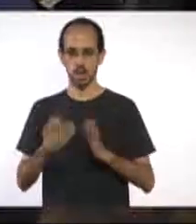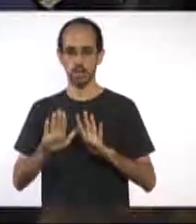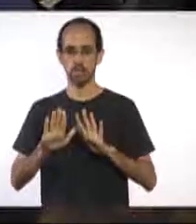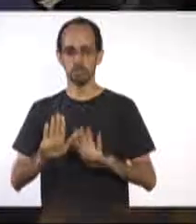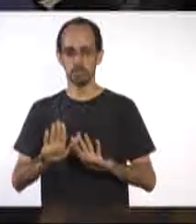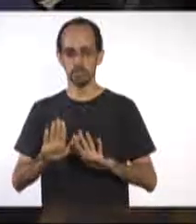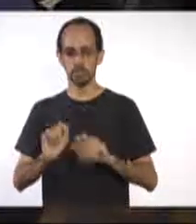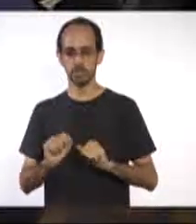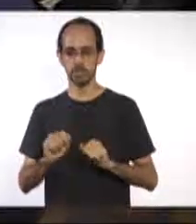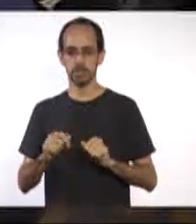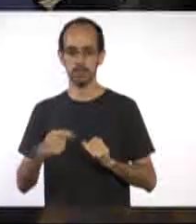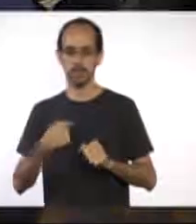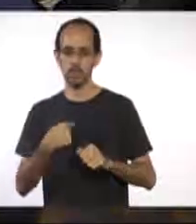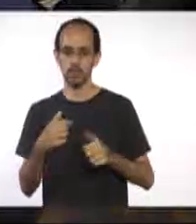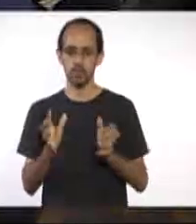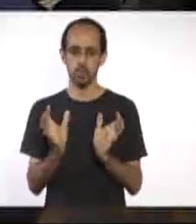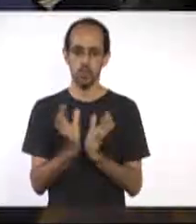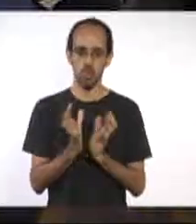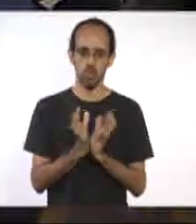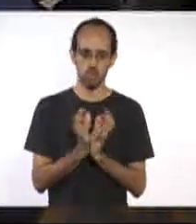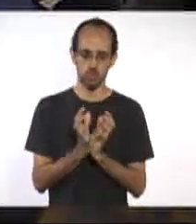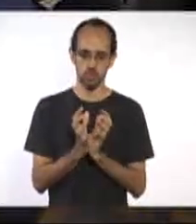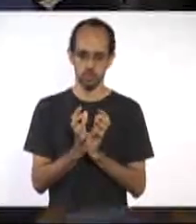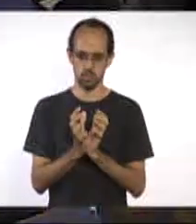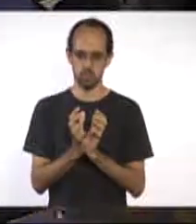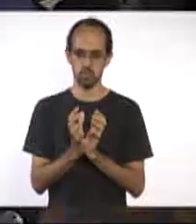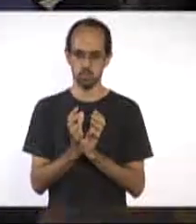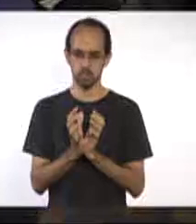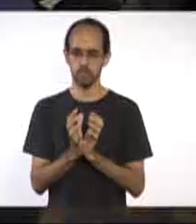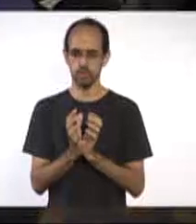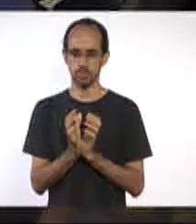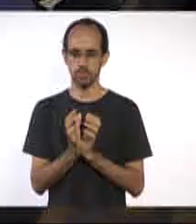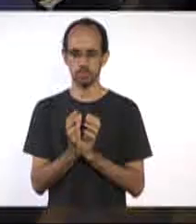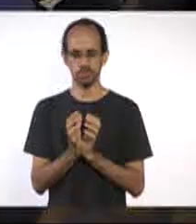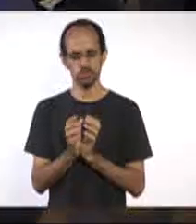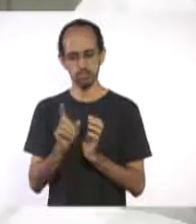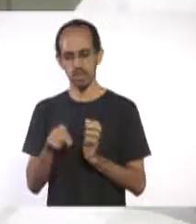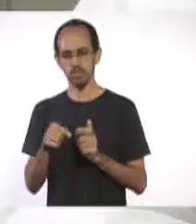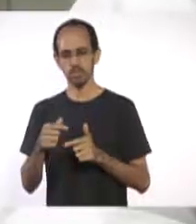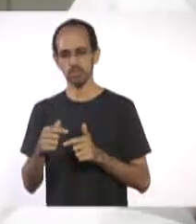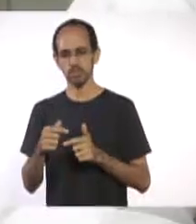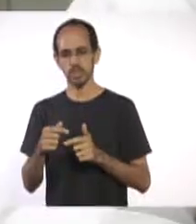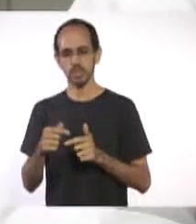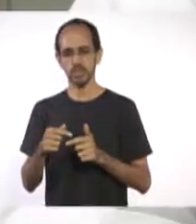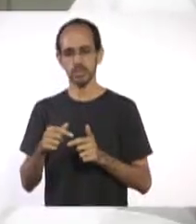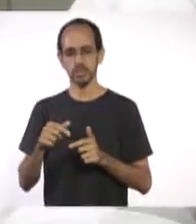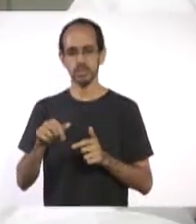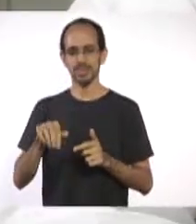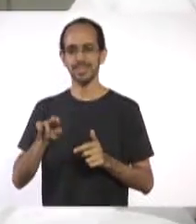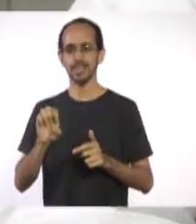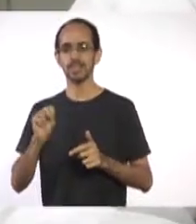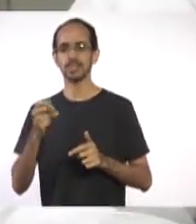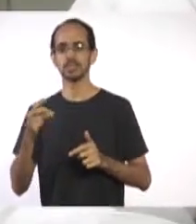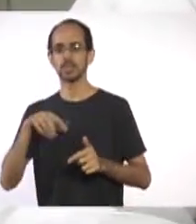em conjunto com uma questão de ordem. Lendo o regimento aqui no artigo 26,